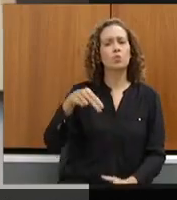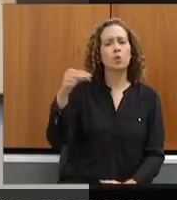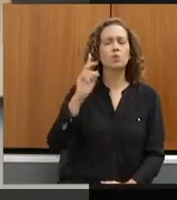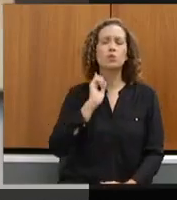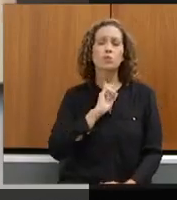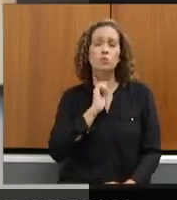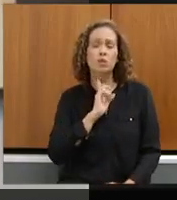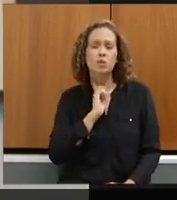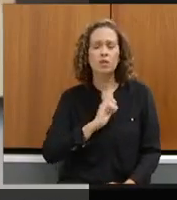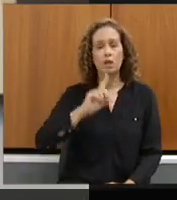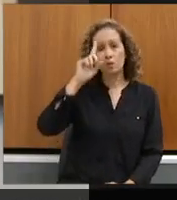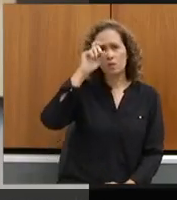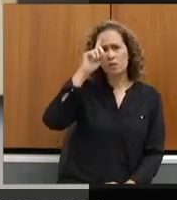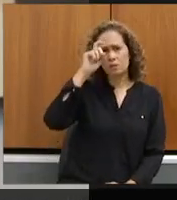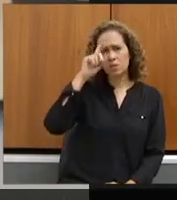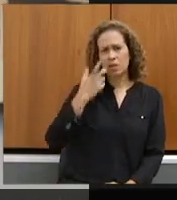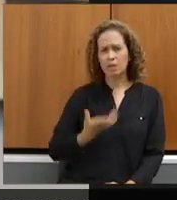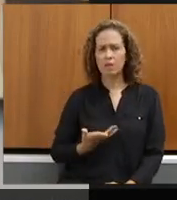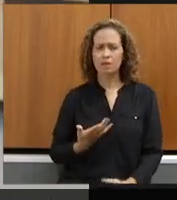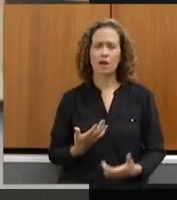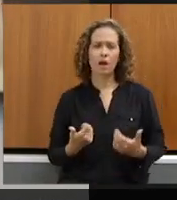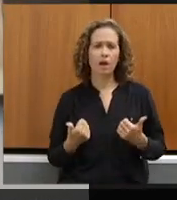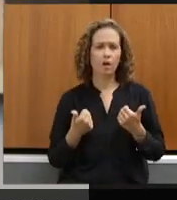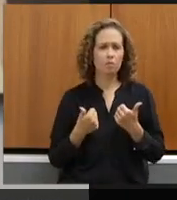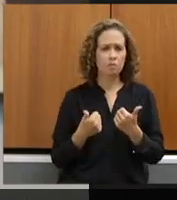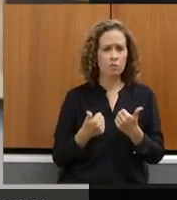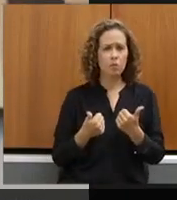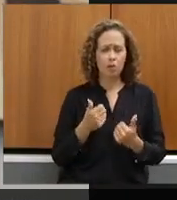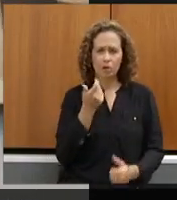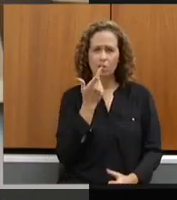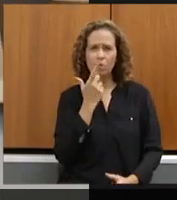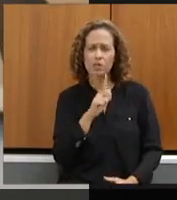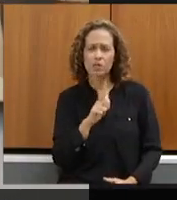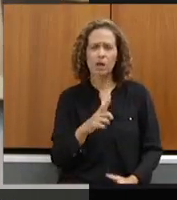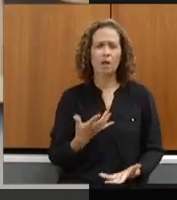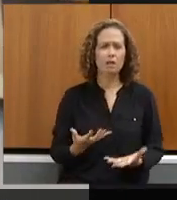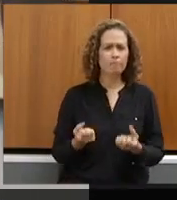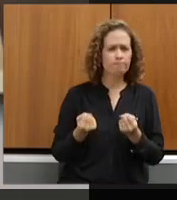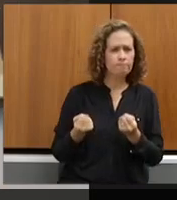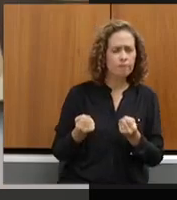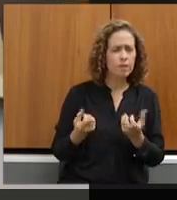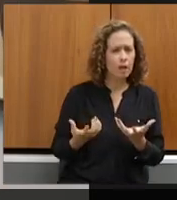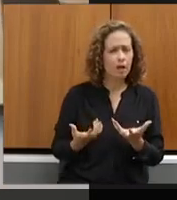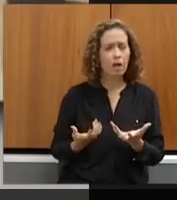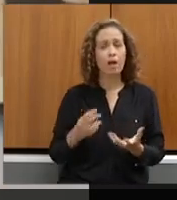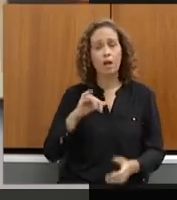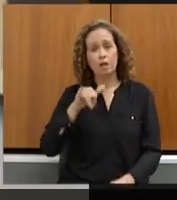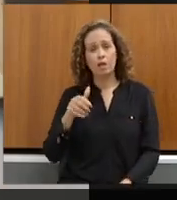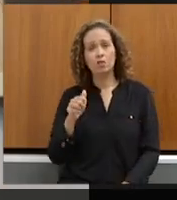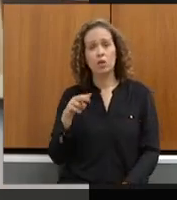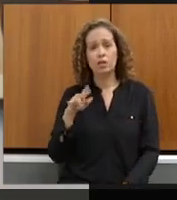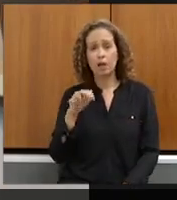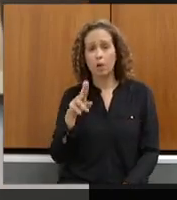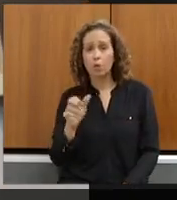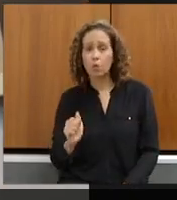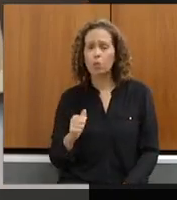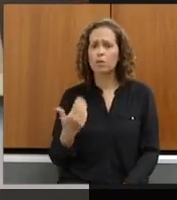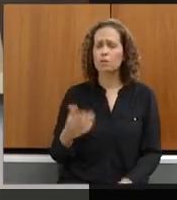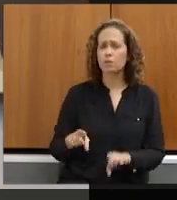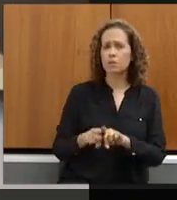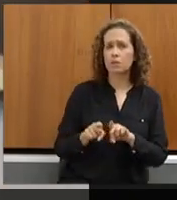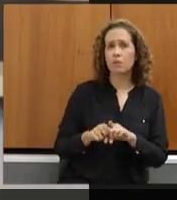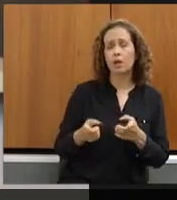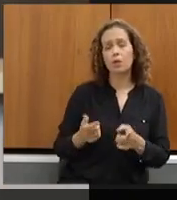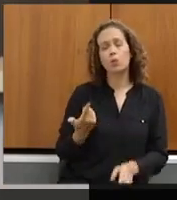é um hospital Segura as coisas Salinas é um tal seguras cole e Janaúba é seriam três né E se eu quiser